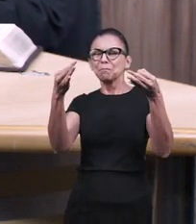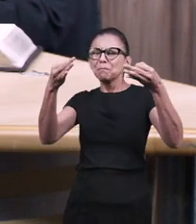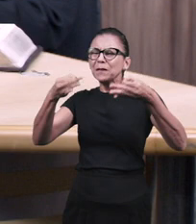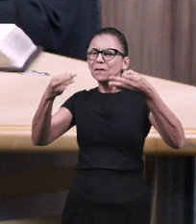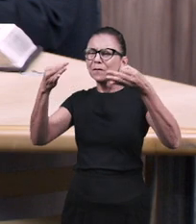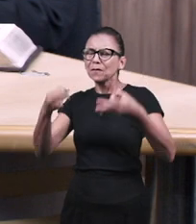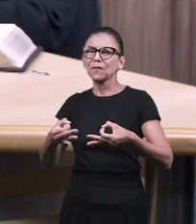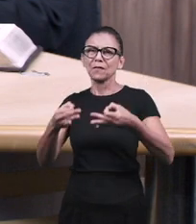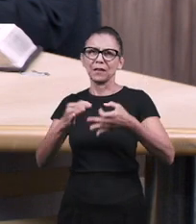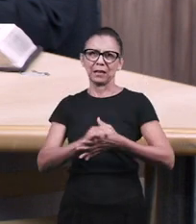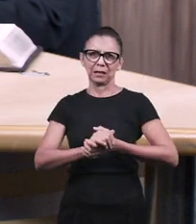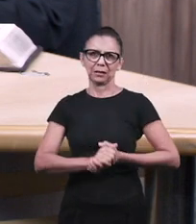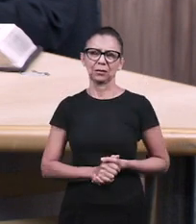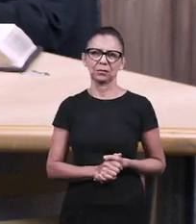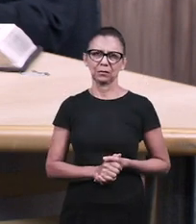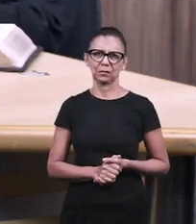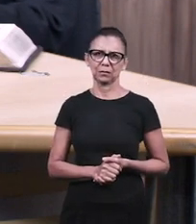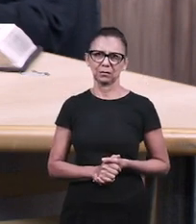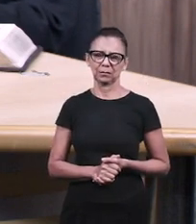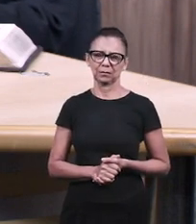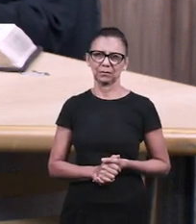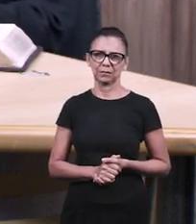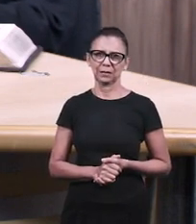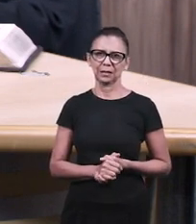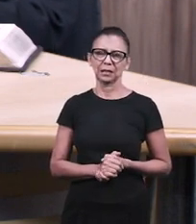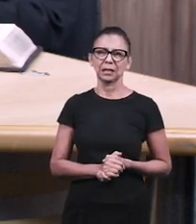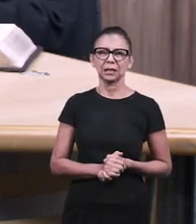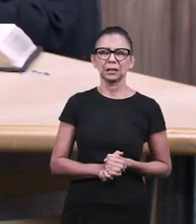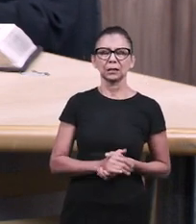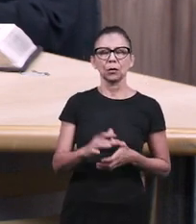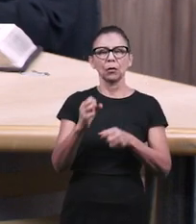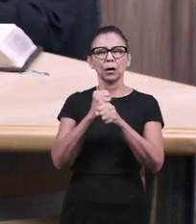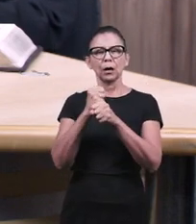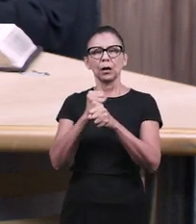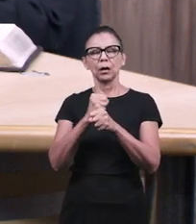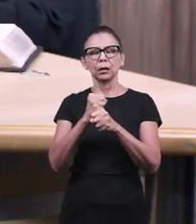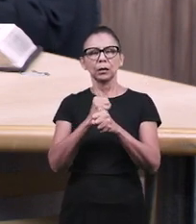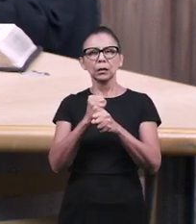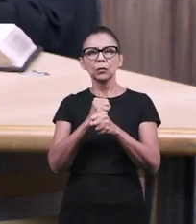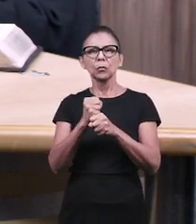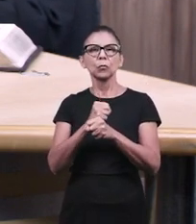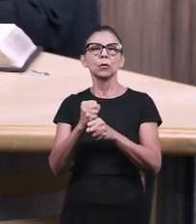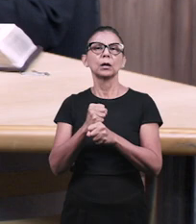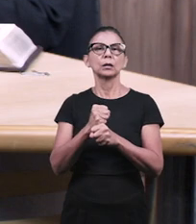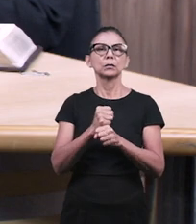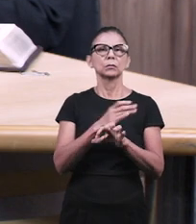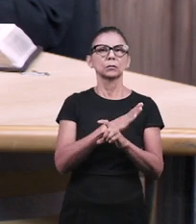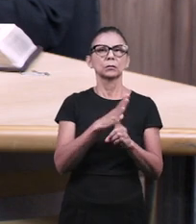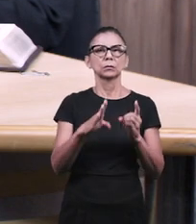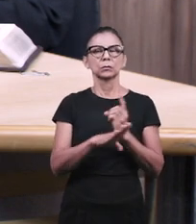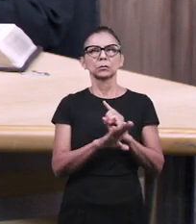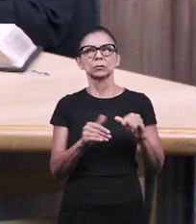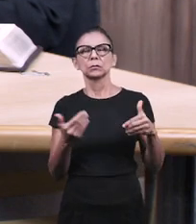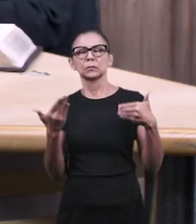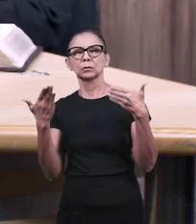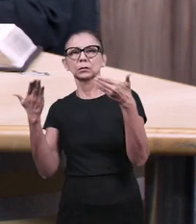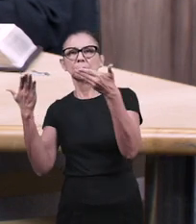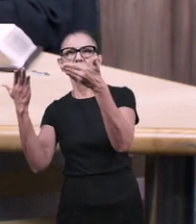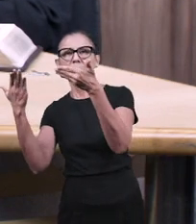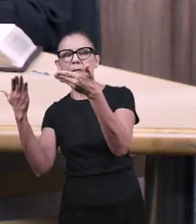mesmos sacrifícios que continuamente se oferecem cada ano, pode aperfeiçoar os que a ele se